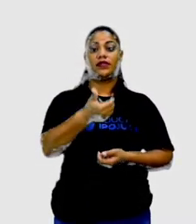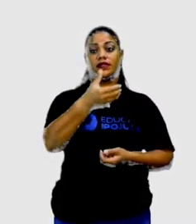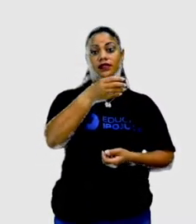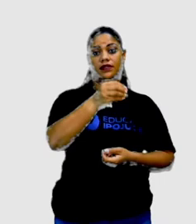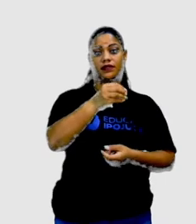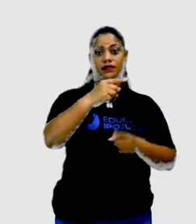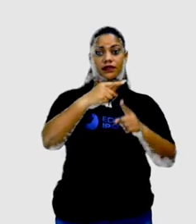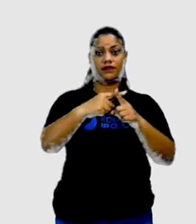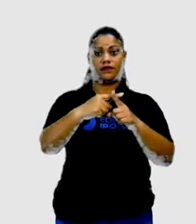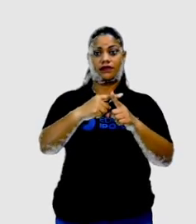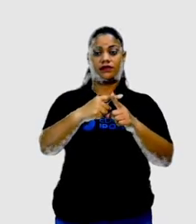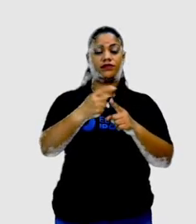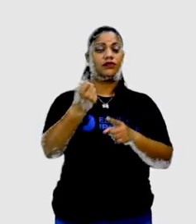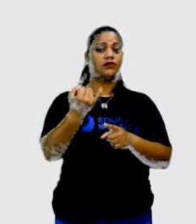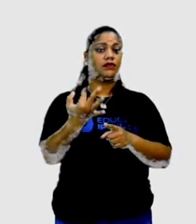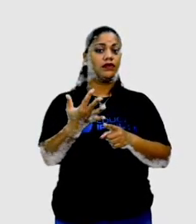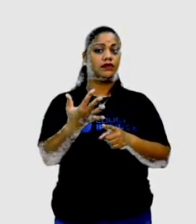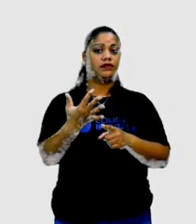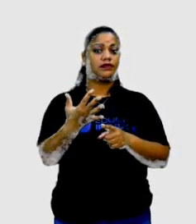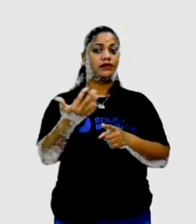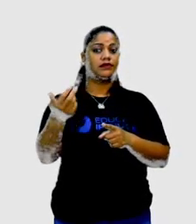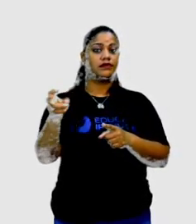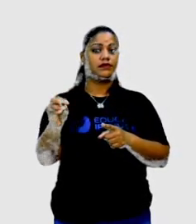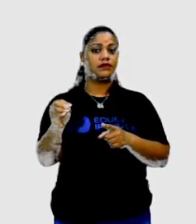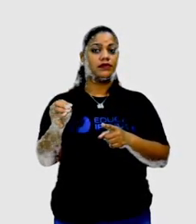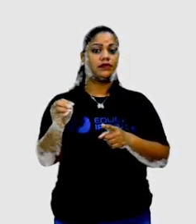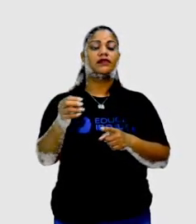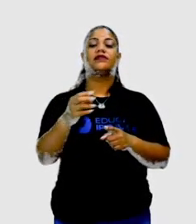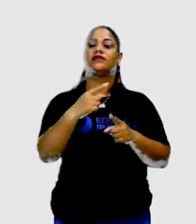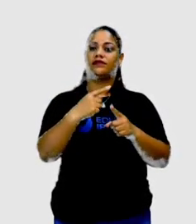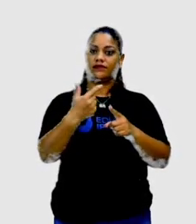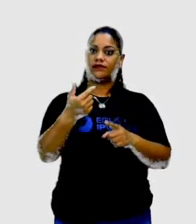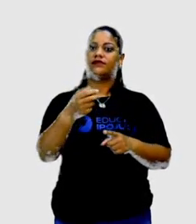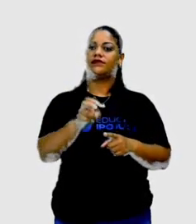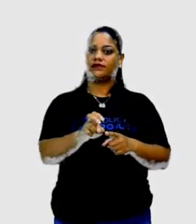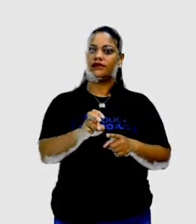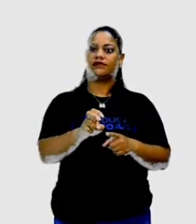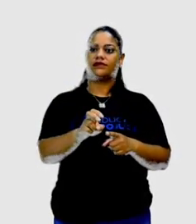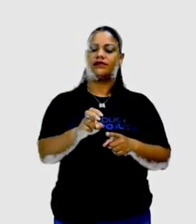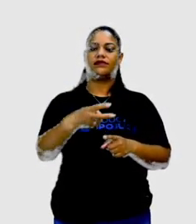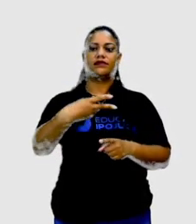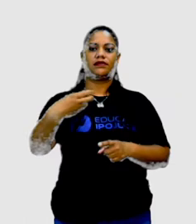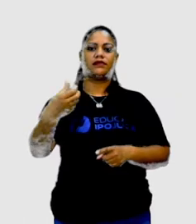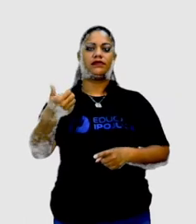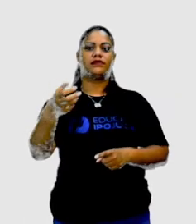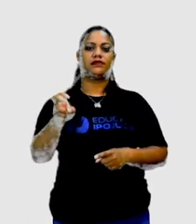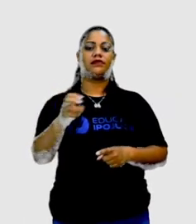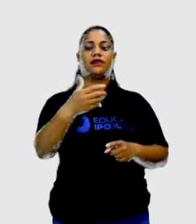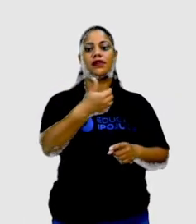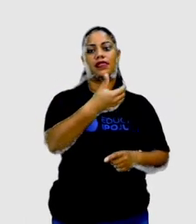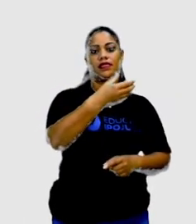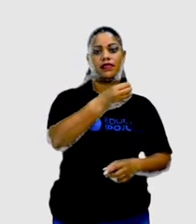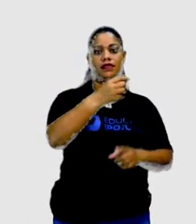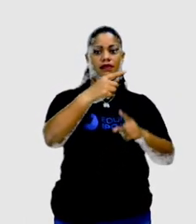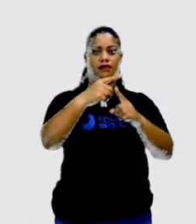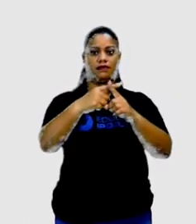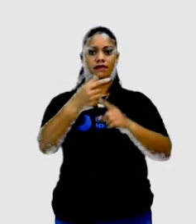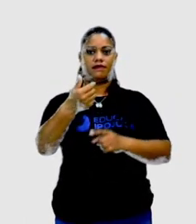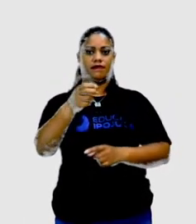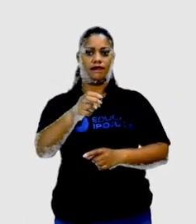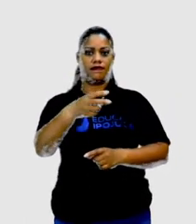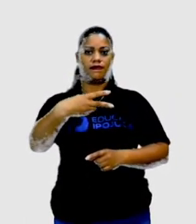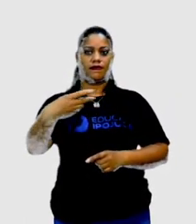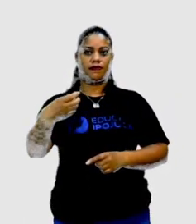10 vezes quanto? Vai dar 150? Vezes 15. Pois é, 10 vezes 15 vai